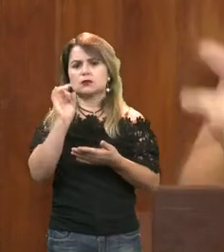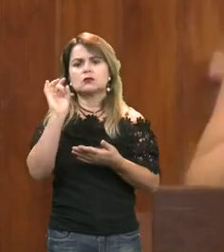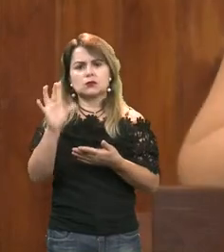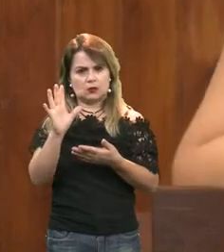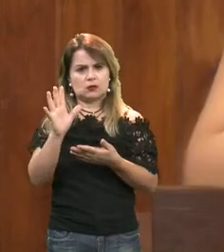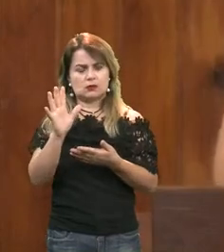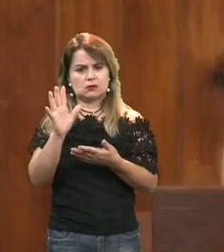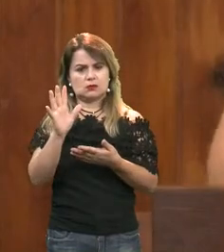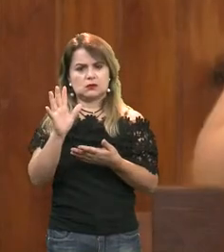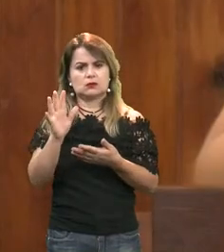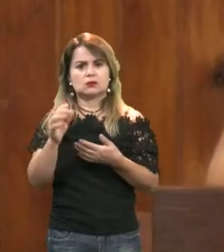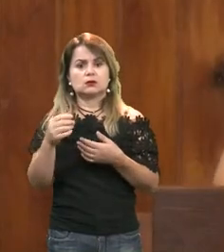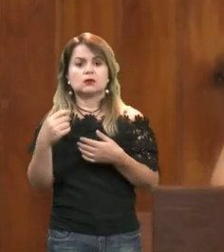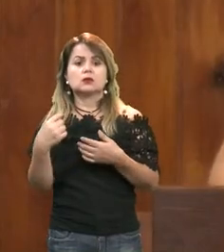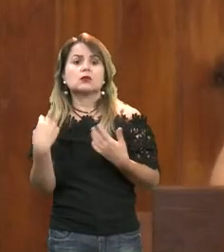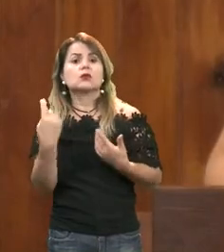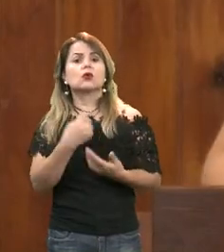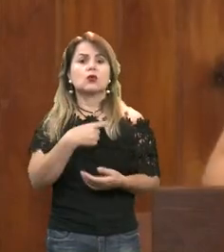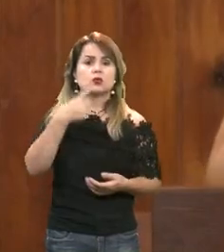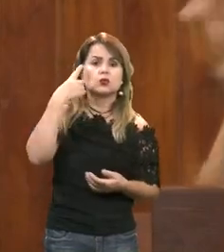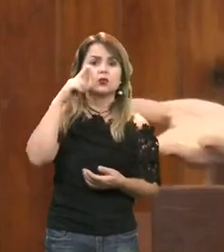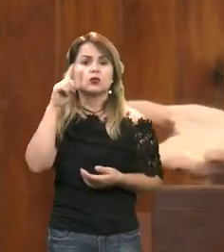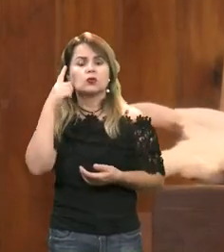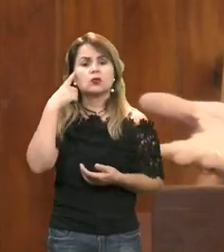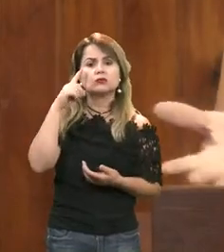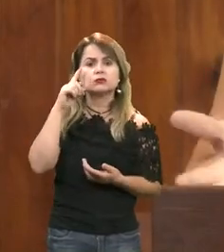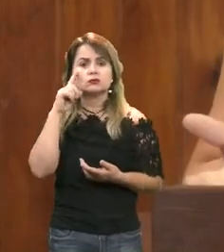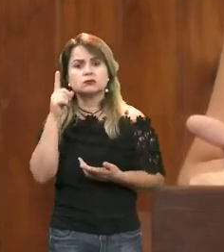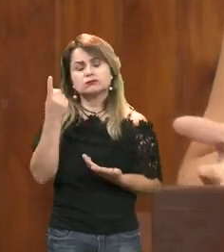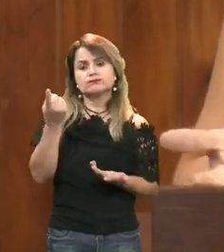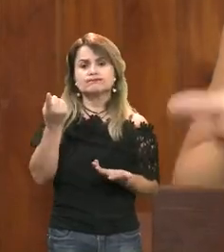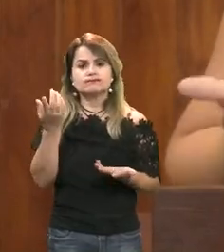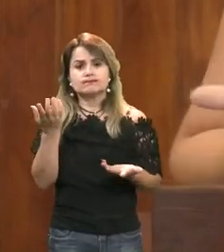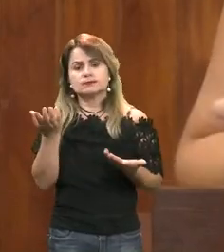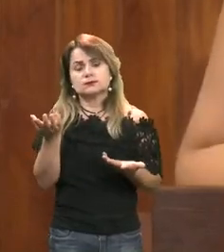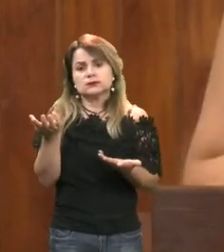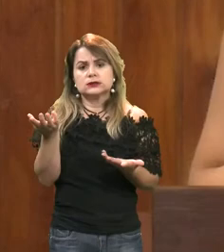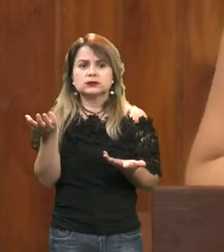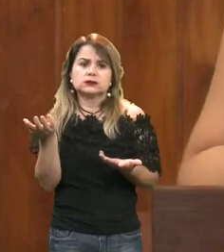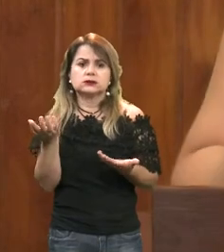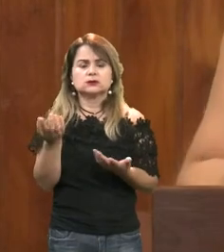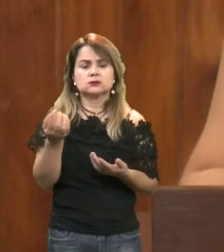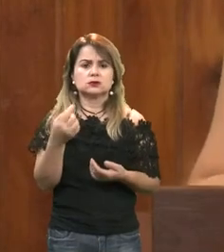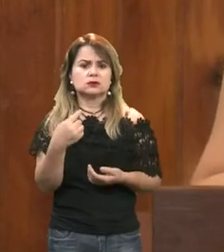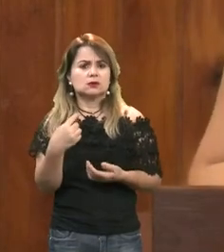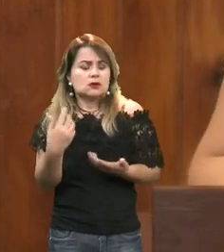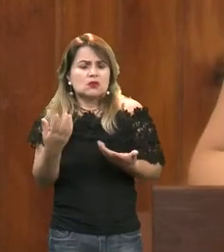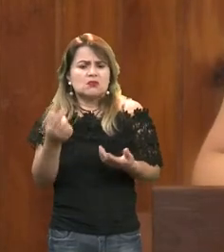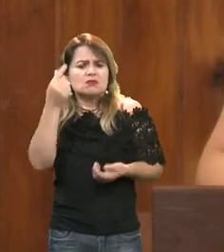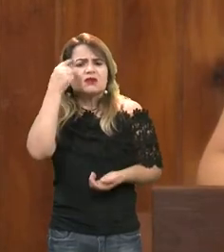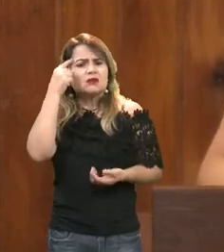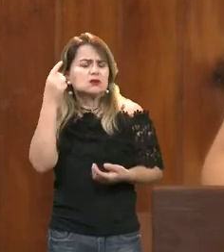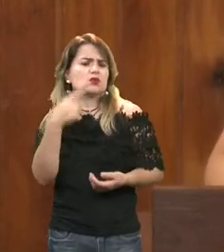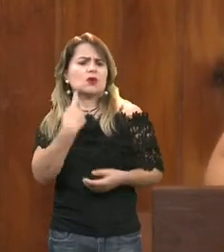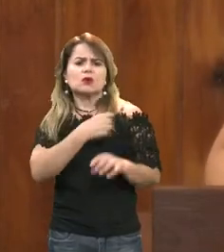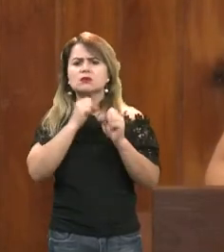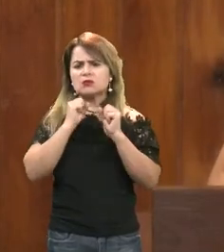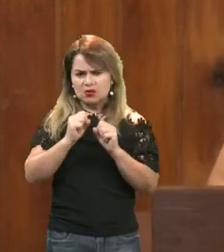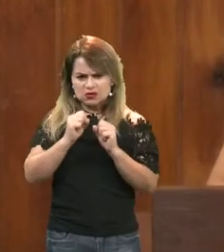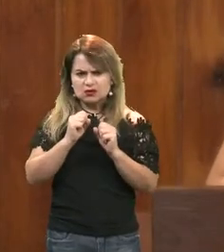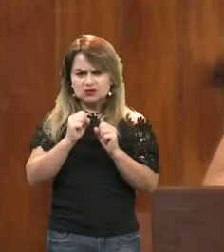Voltamos de novo na mesma dúvida. E aí vocês podem perguntar: ora, então nós podemos?